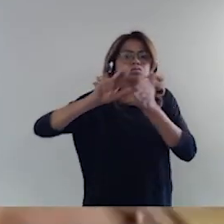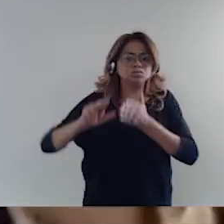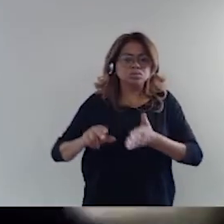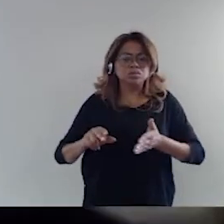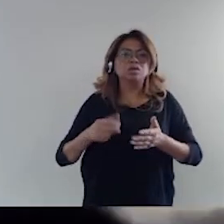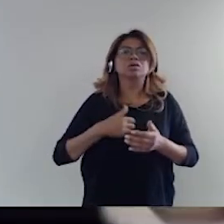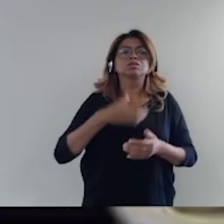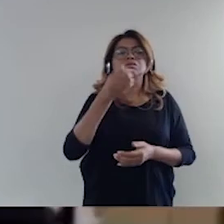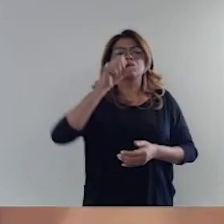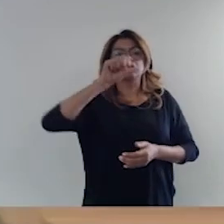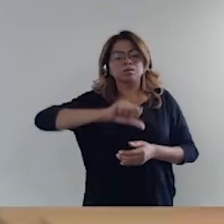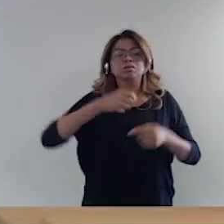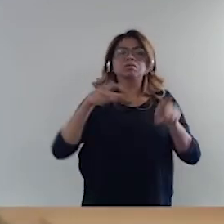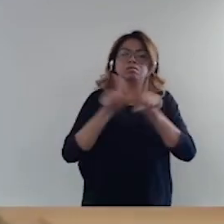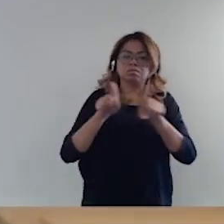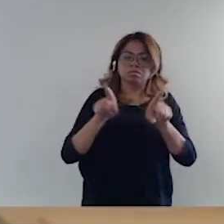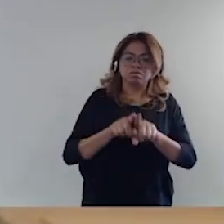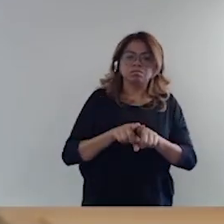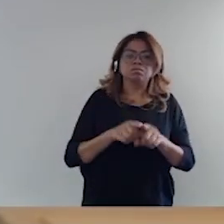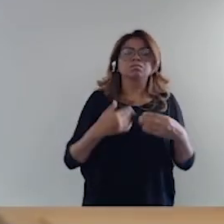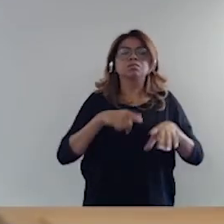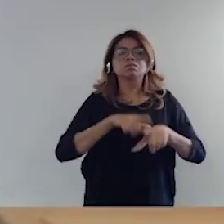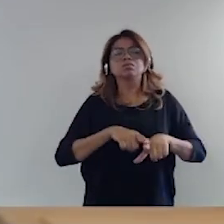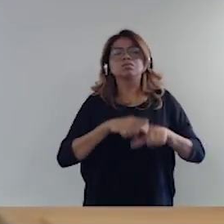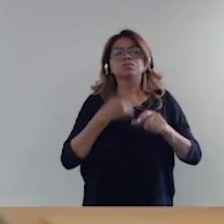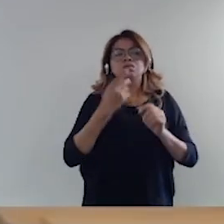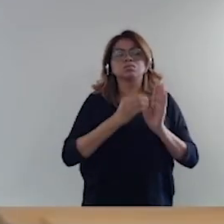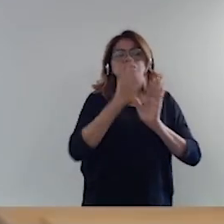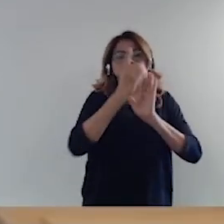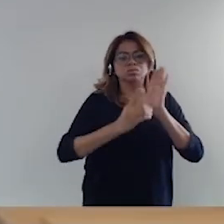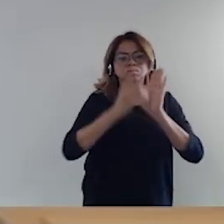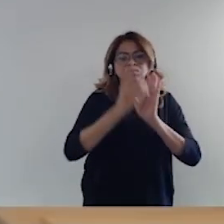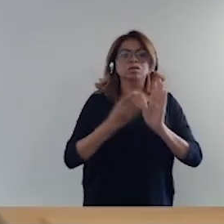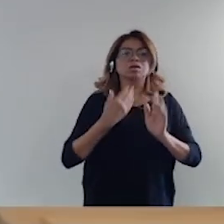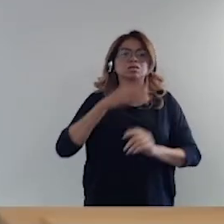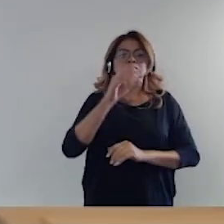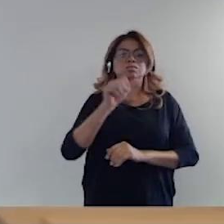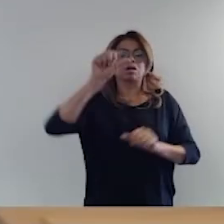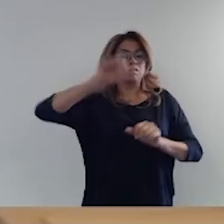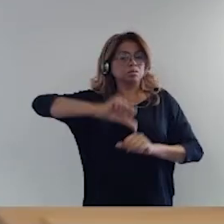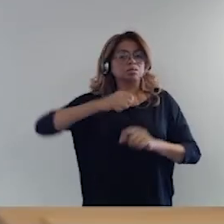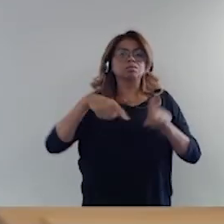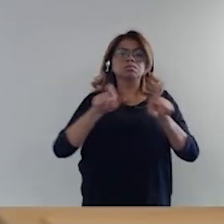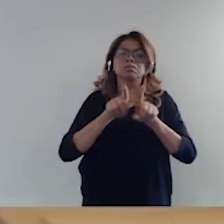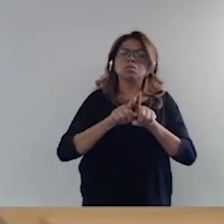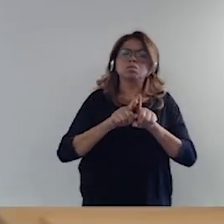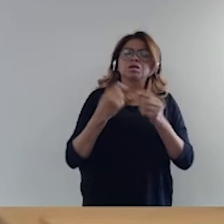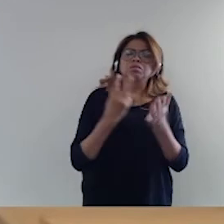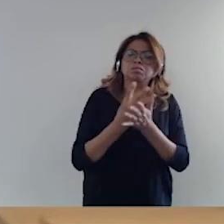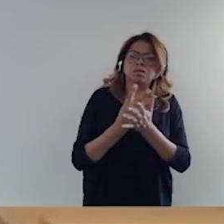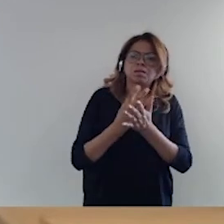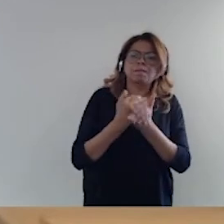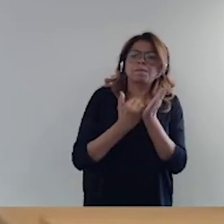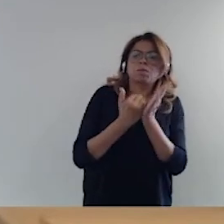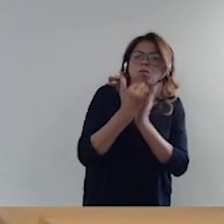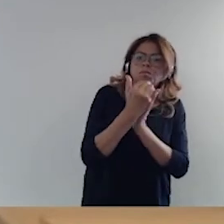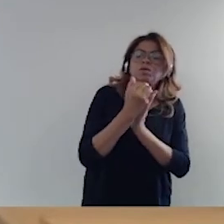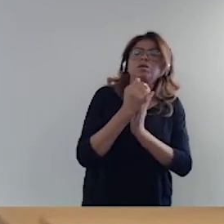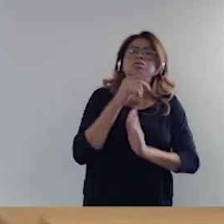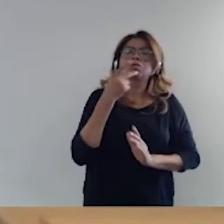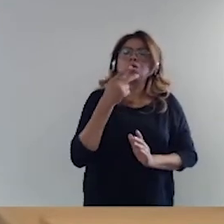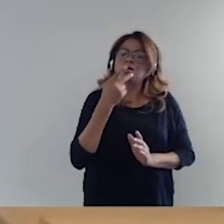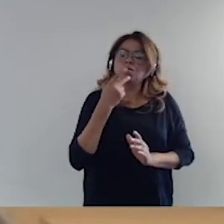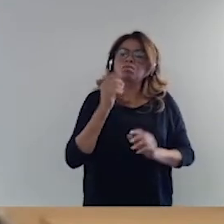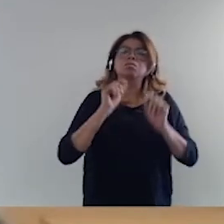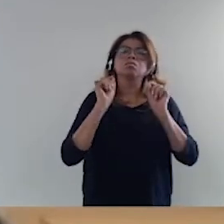crise, falei de aspectos judiciais da crise, e eu mesmo defendi desde o começo, do ponto de vista judicial,